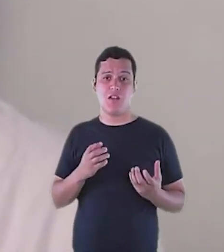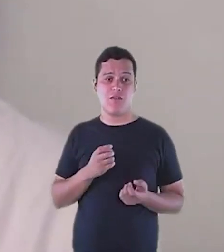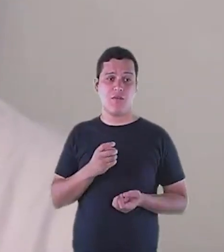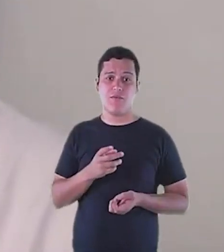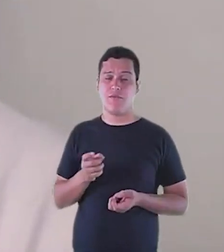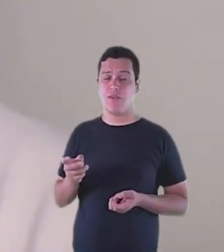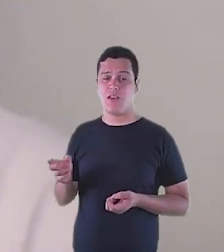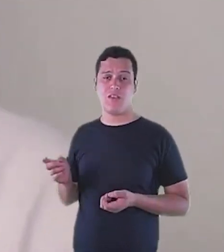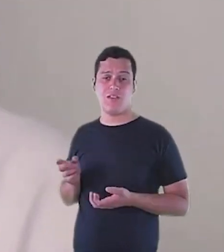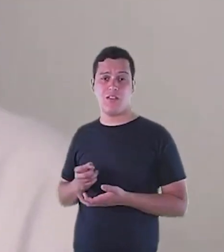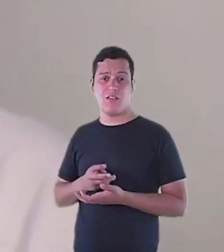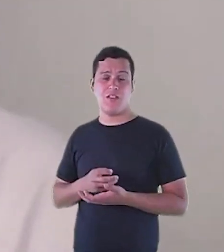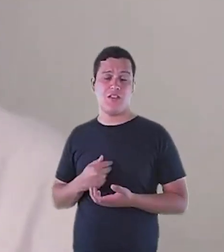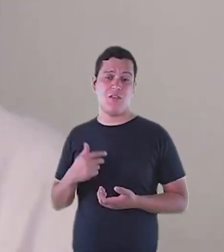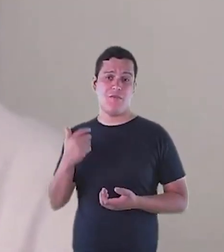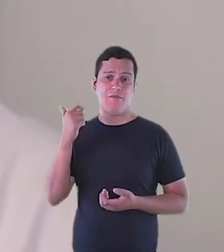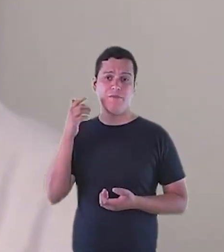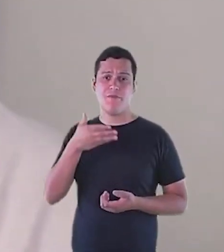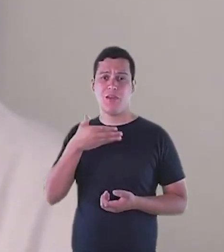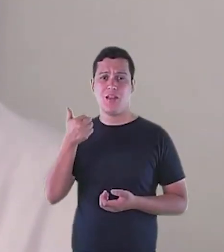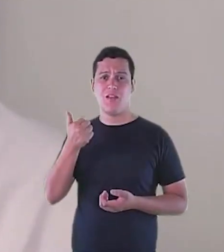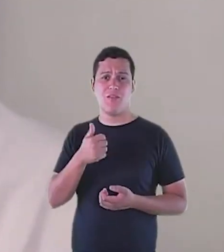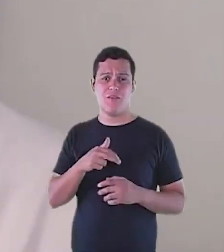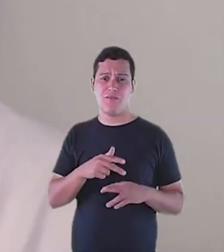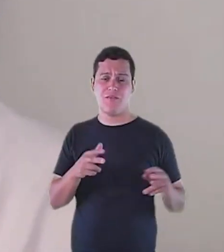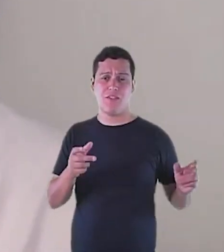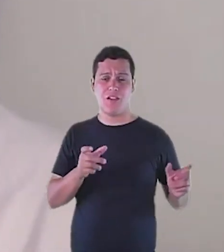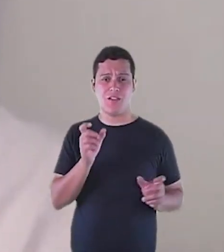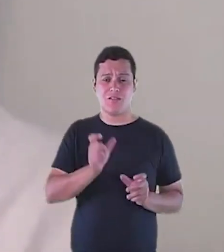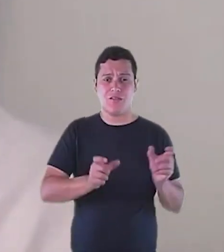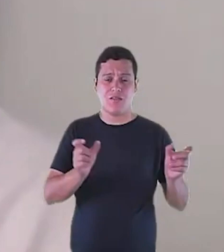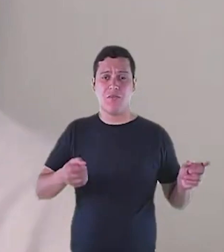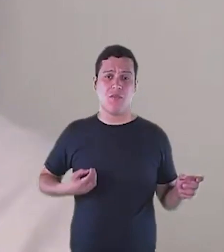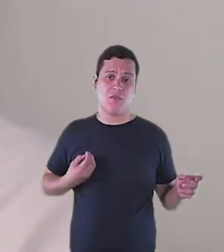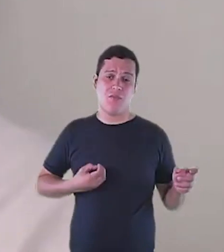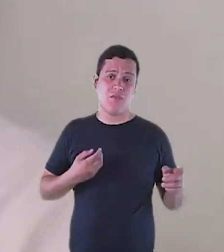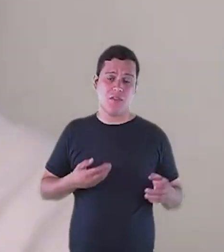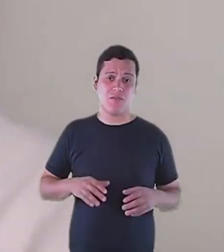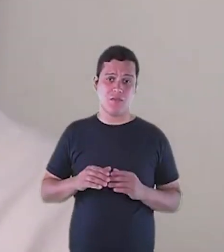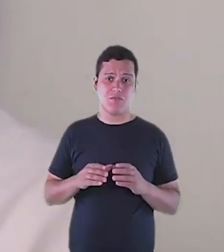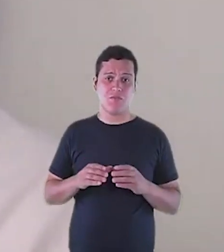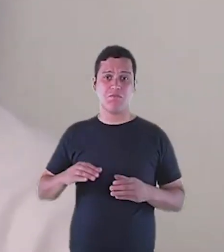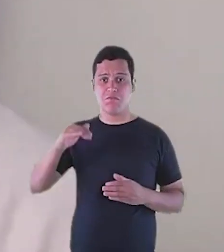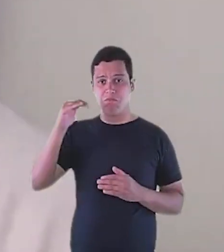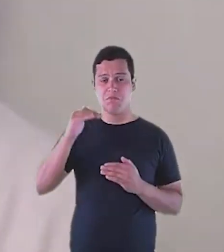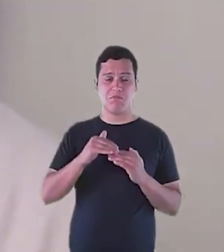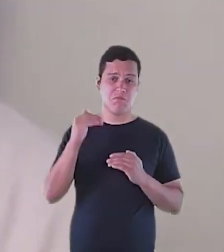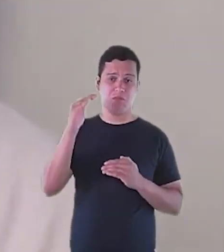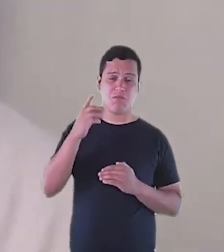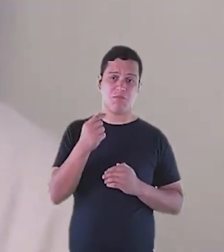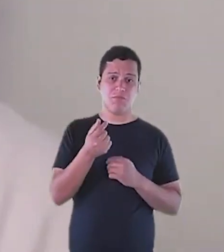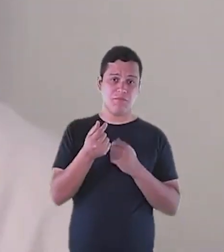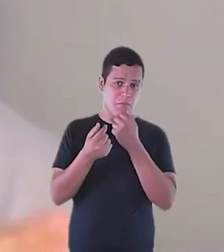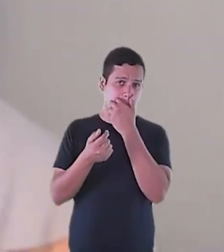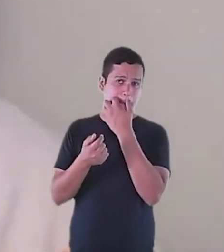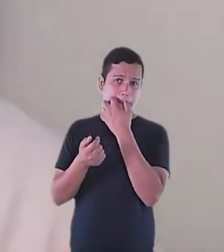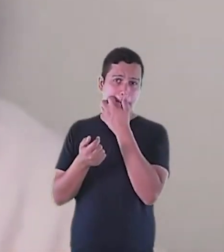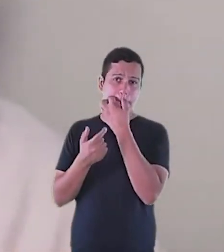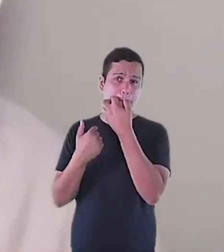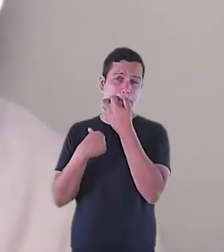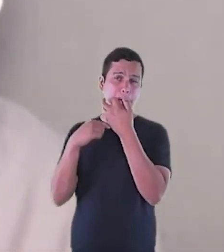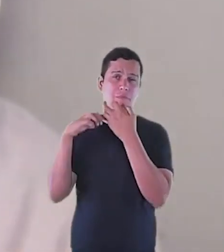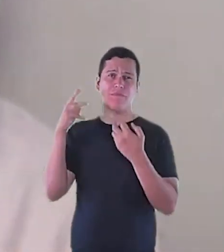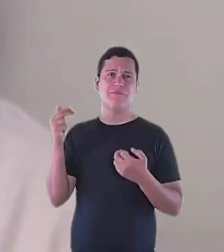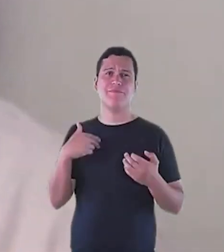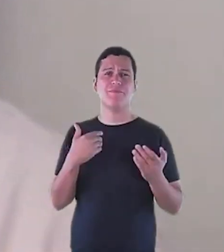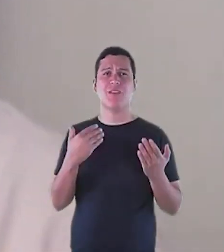sobrevivessem, você ganhava mais dinheiro. Então eu relutava a ideia de comparar a escravidão brasileira com o